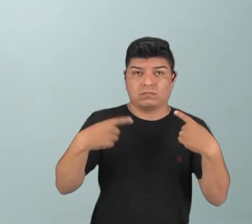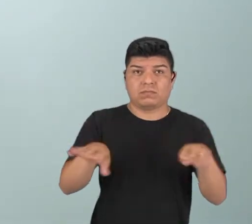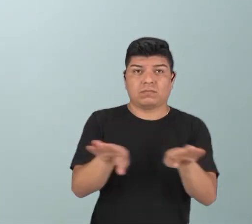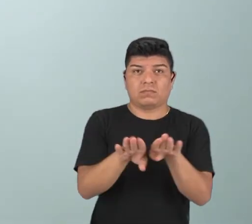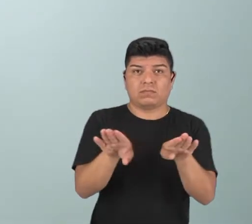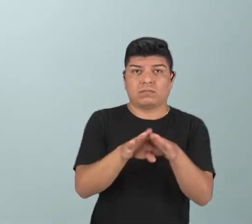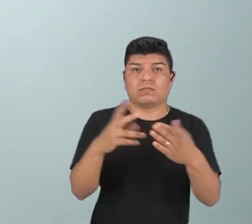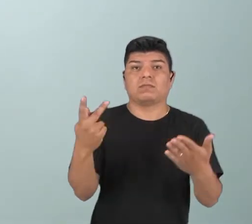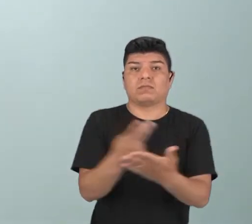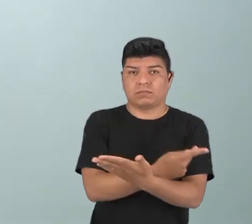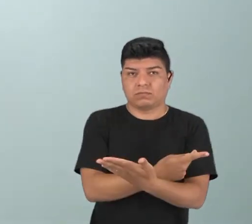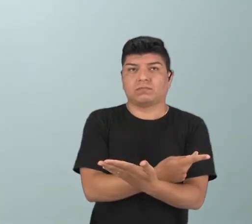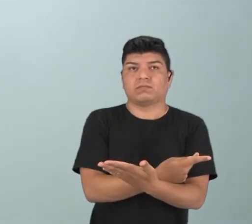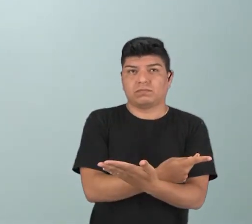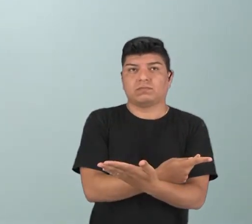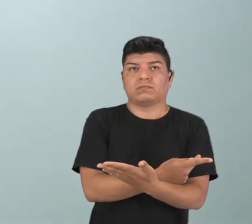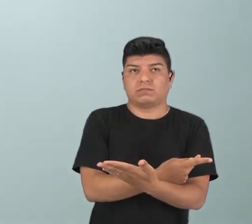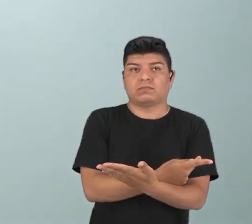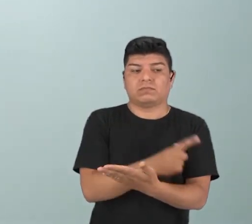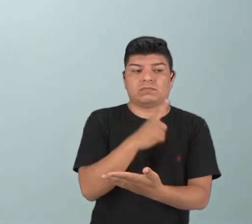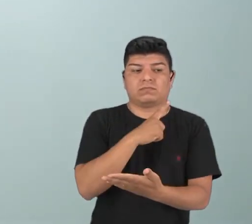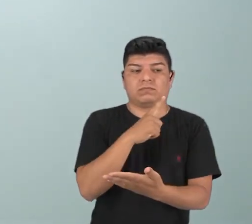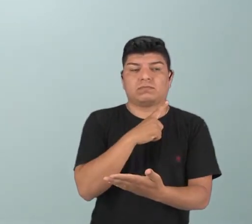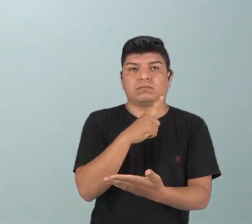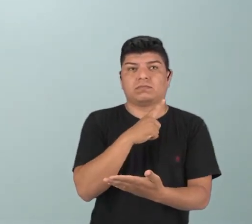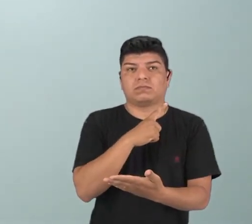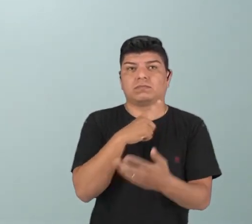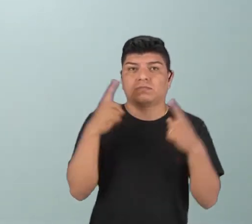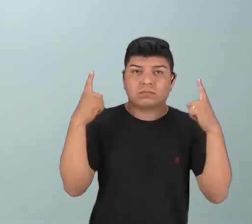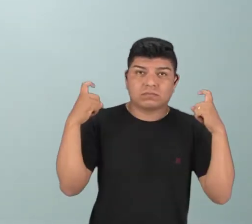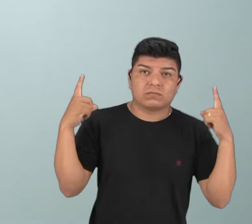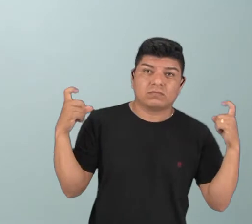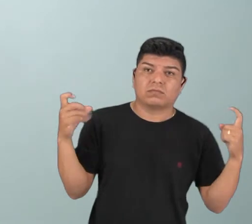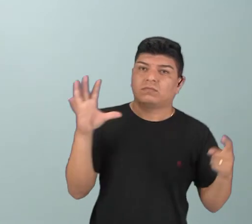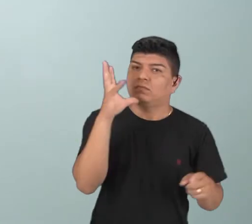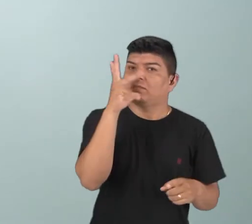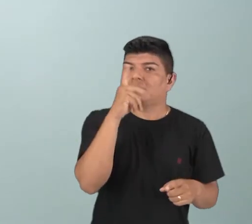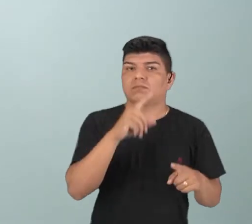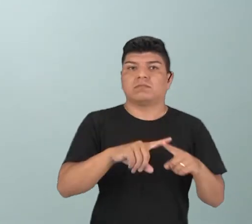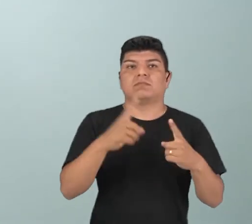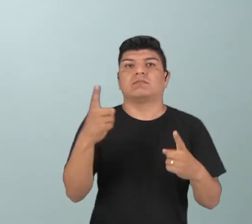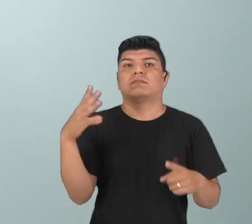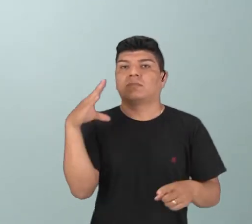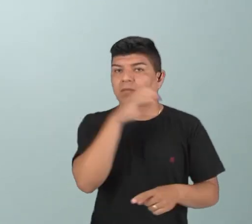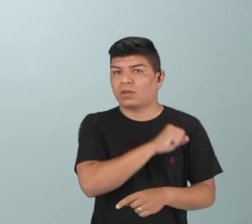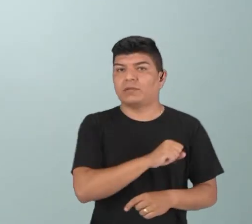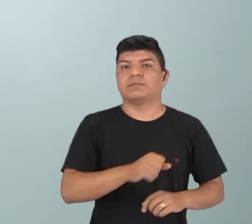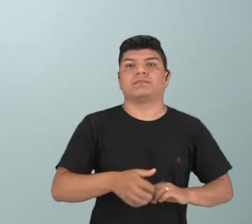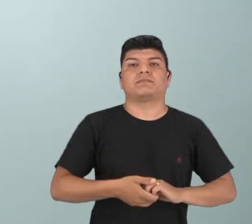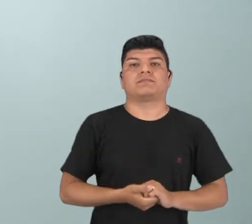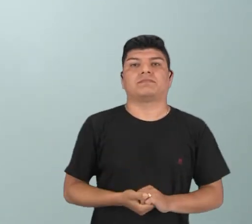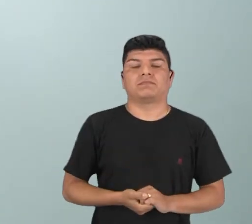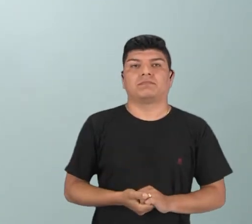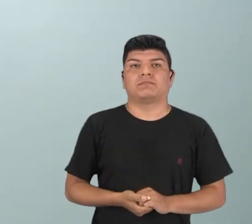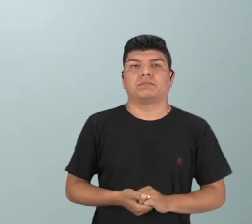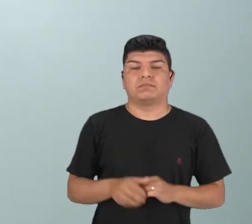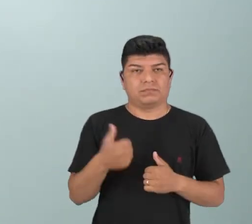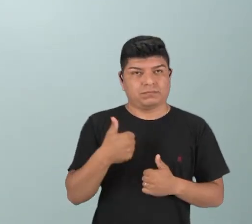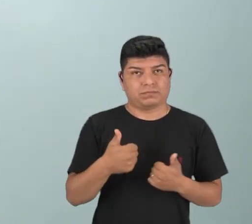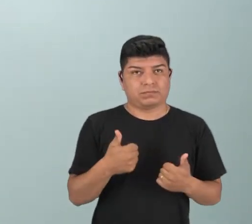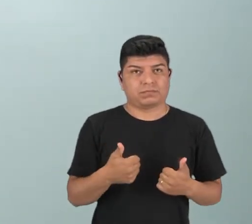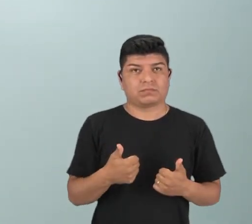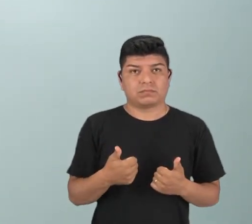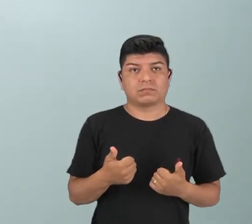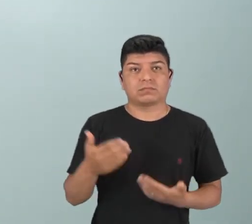também acontece isso, de termos sons mais longos e sons mais curtos, certo?